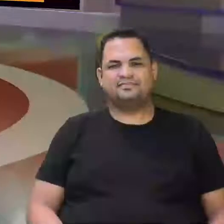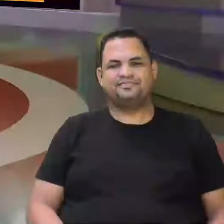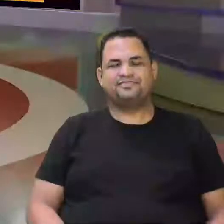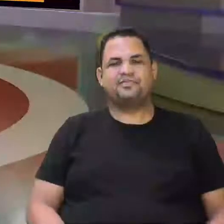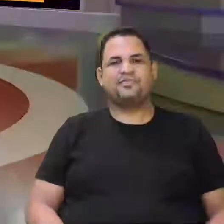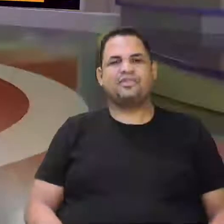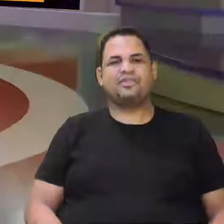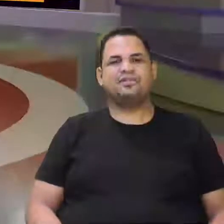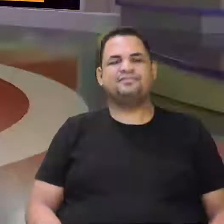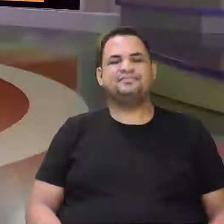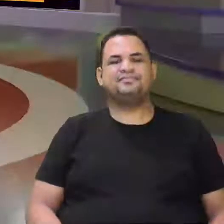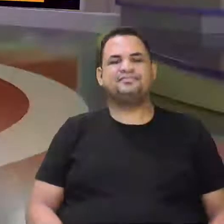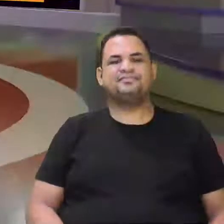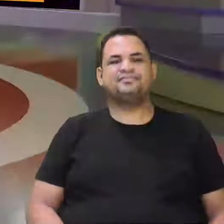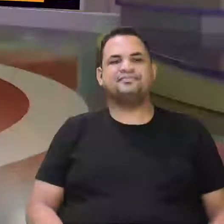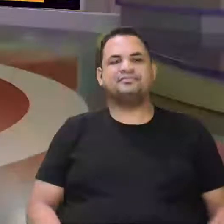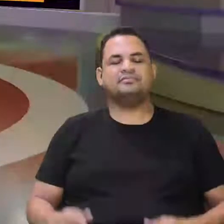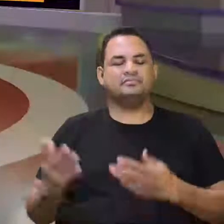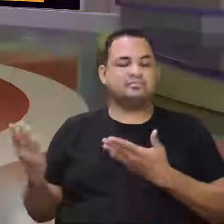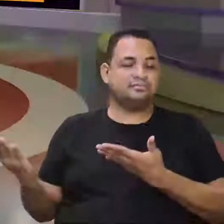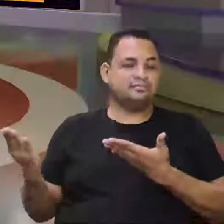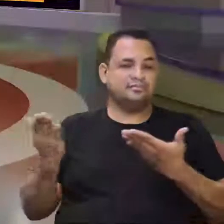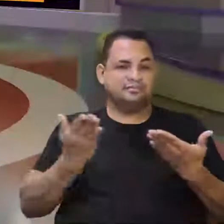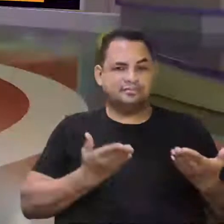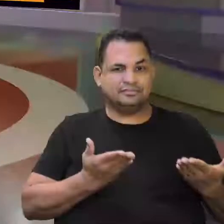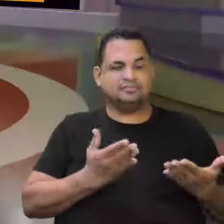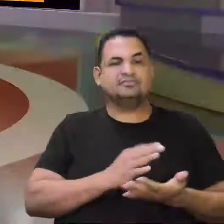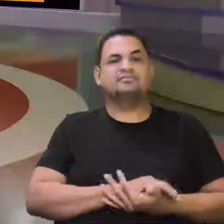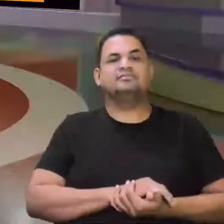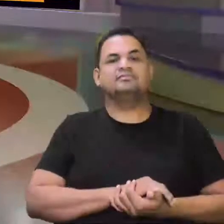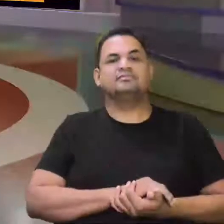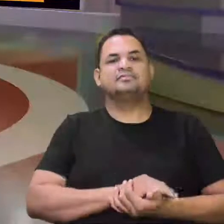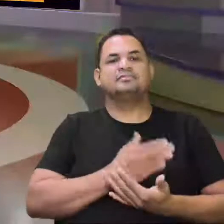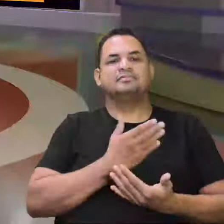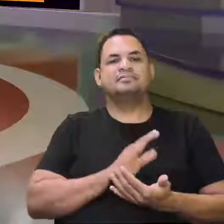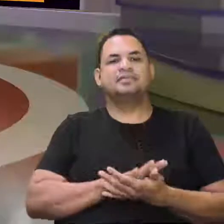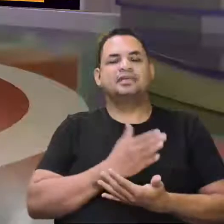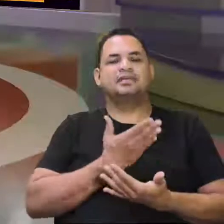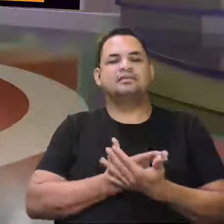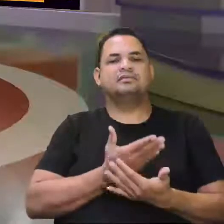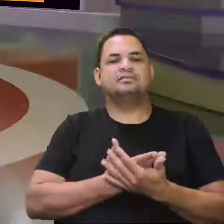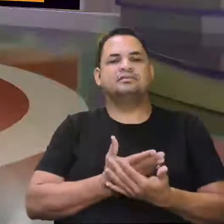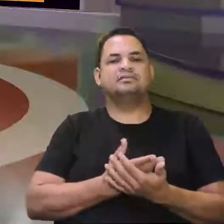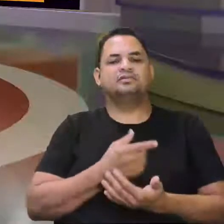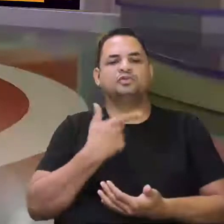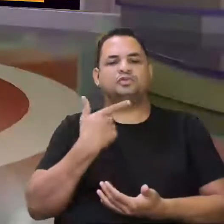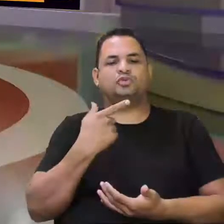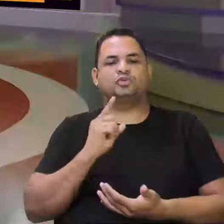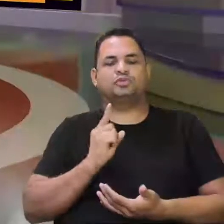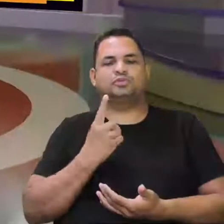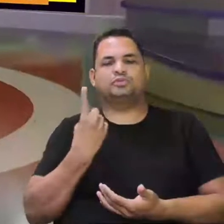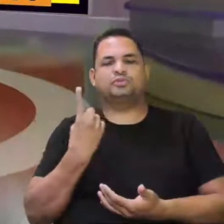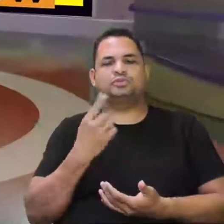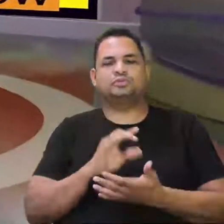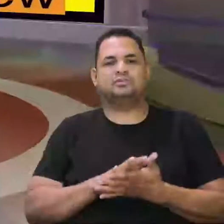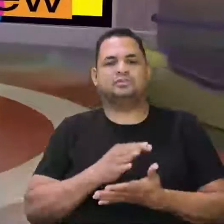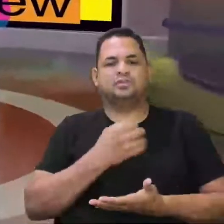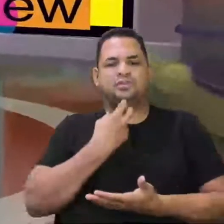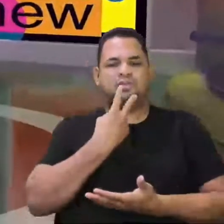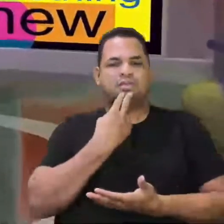Hey guys, what's up and welcome. Sejam todos muito bem-vindos. Estamos aqui agora com a nossa aula 2.1 de